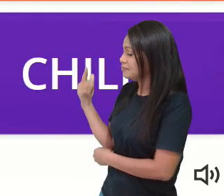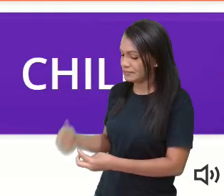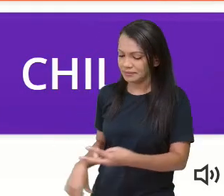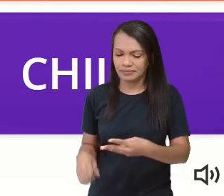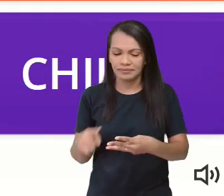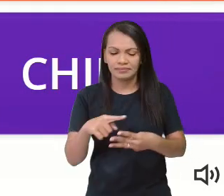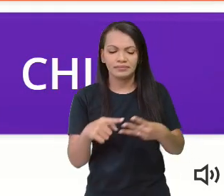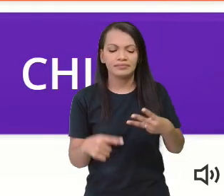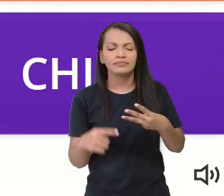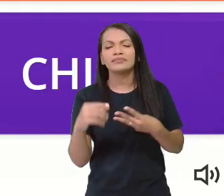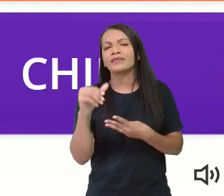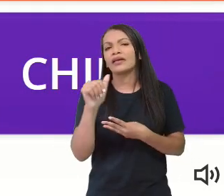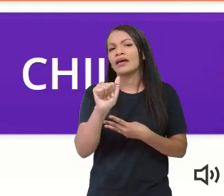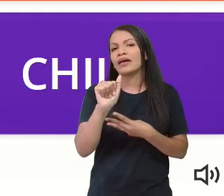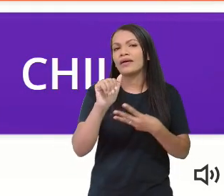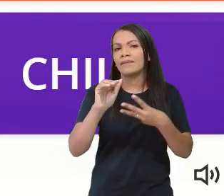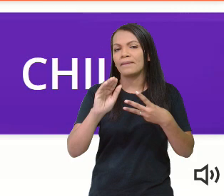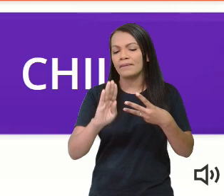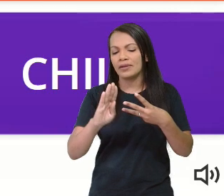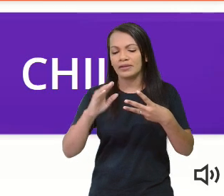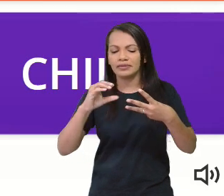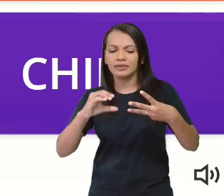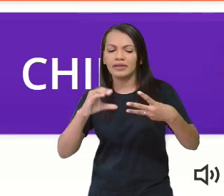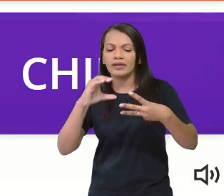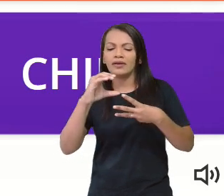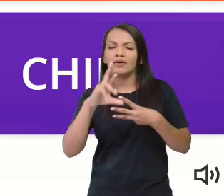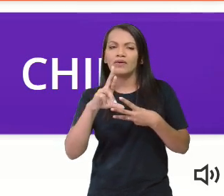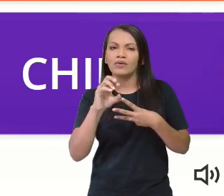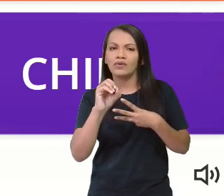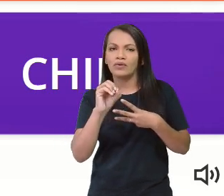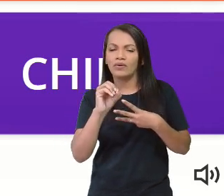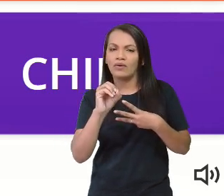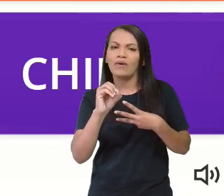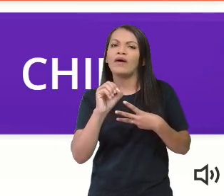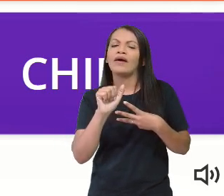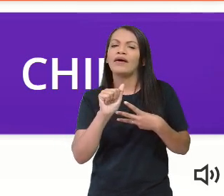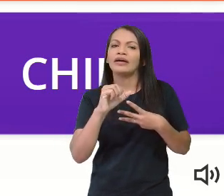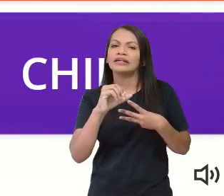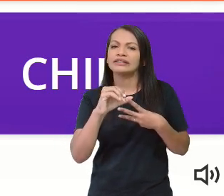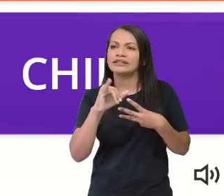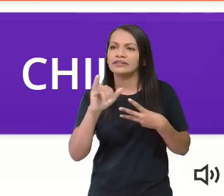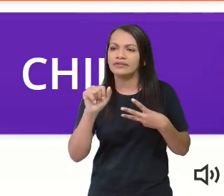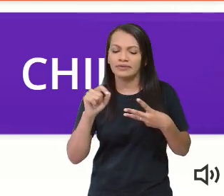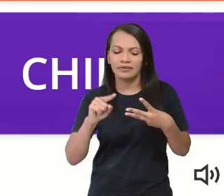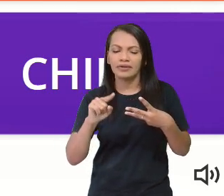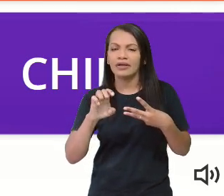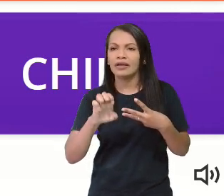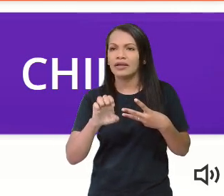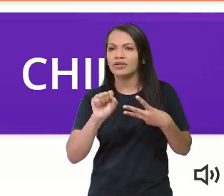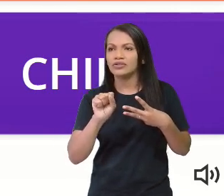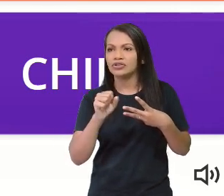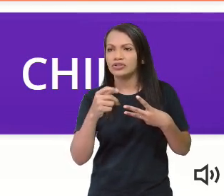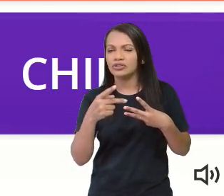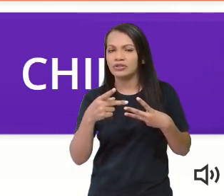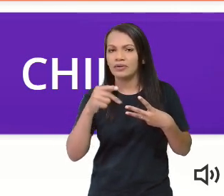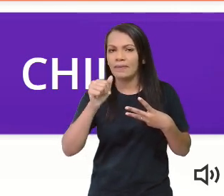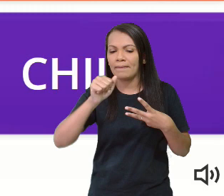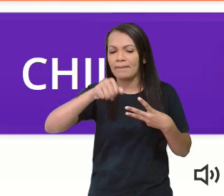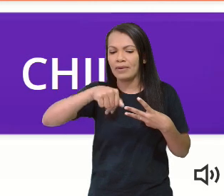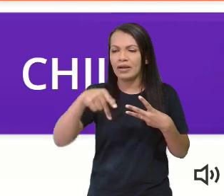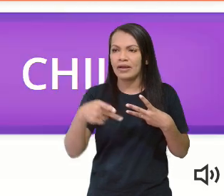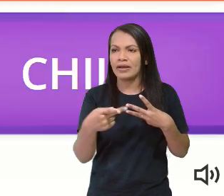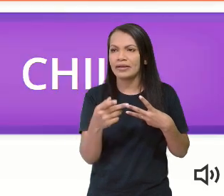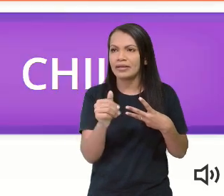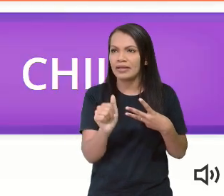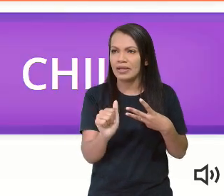Croácia, Espanha ou Chile? Essa daí pegou a gente. Mas eu vou de letra A,